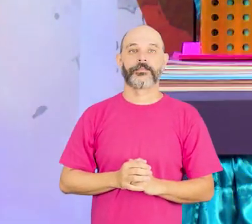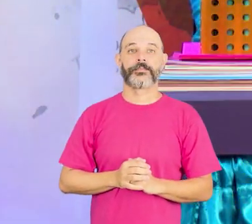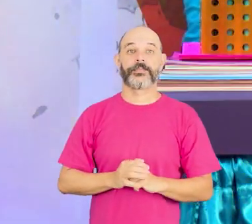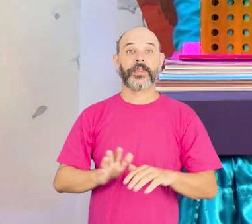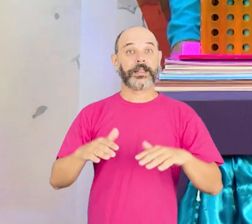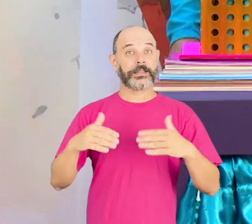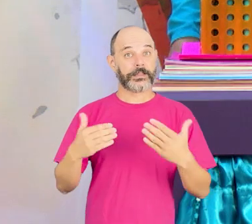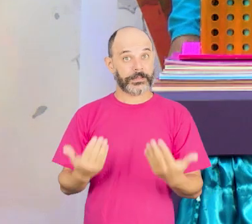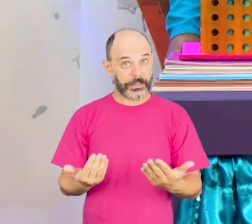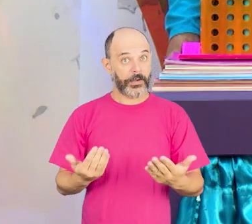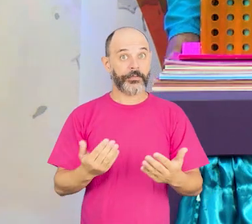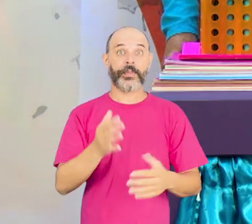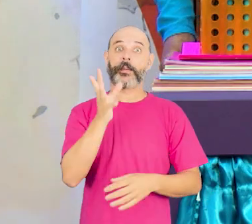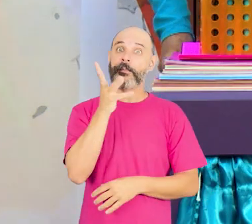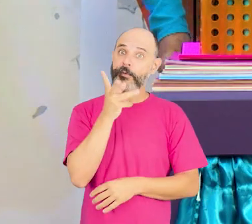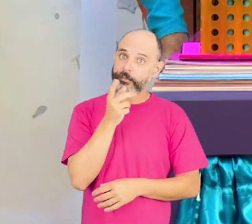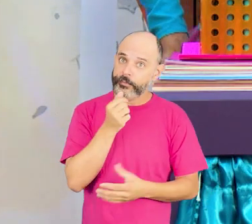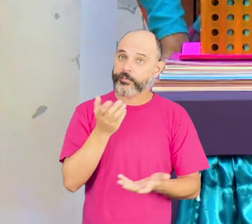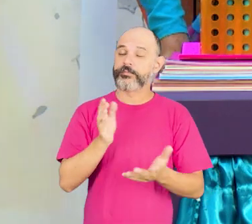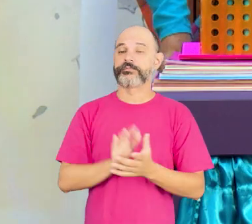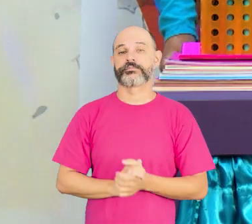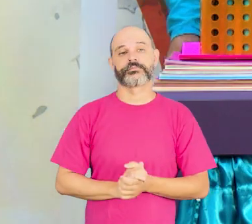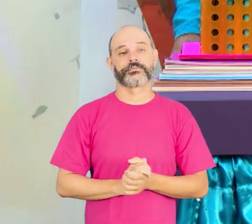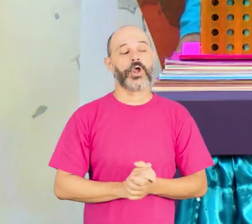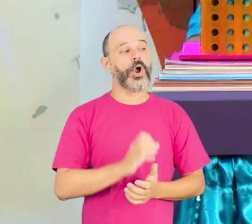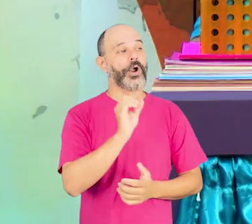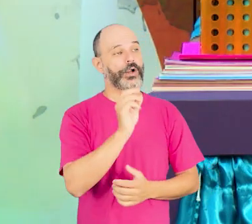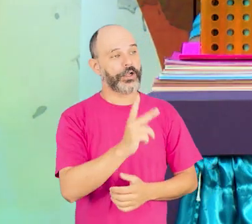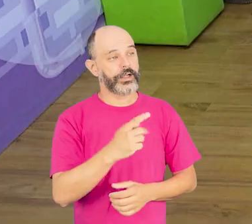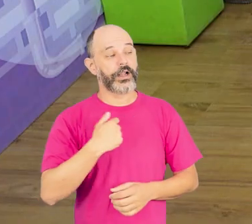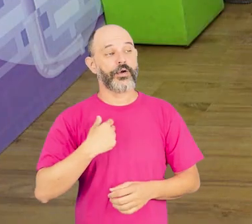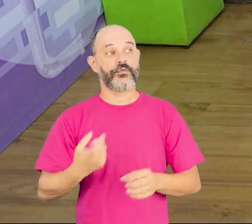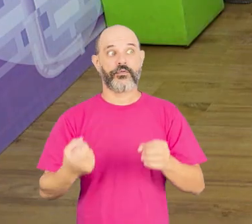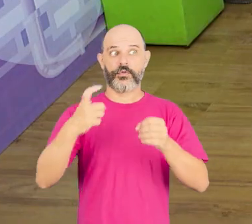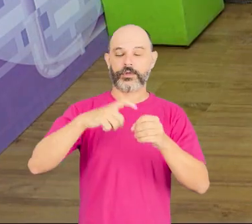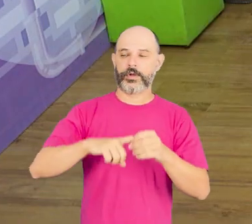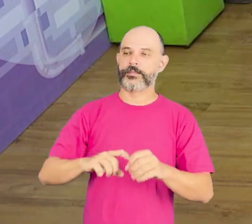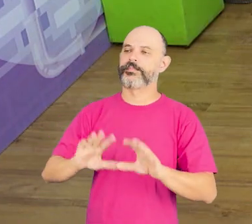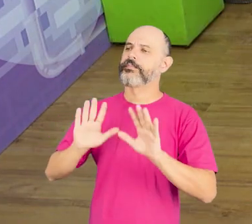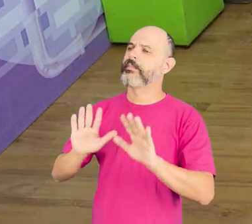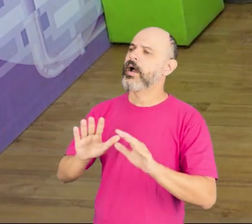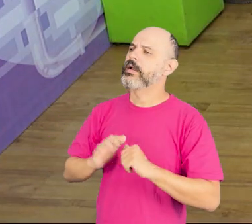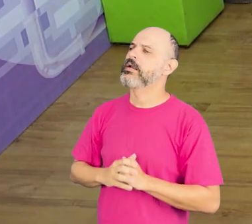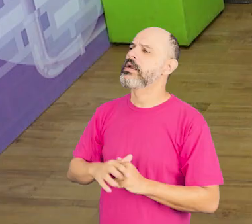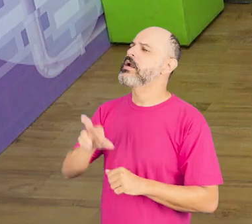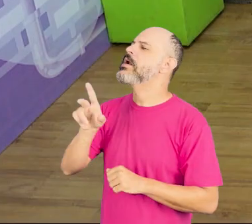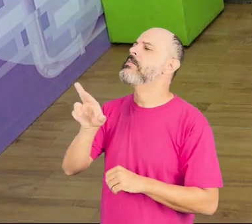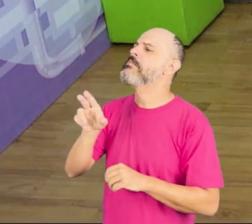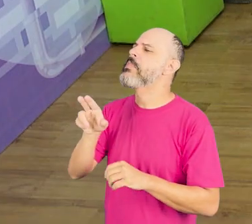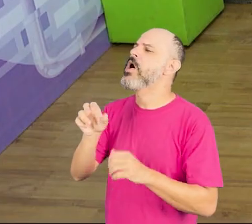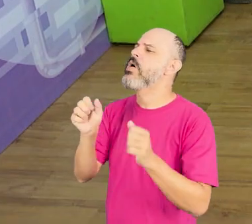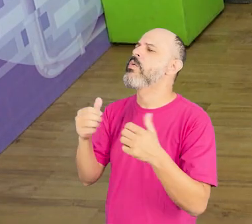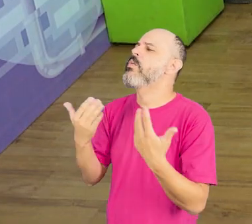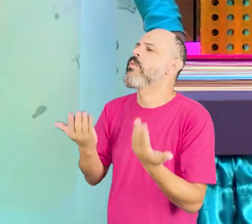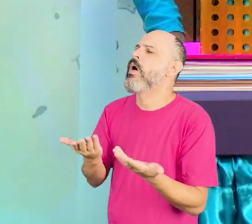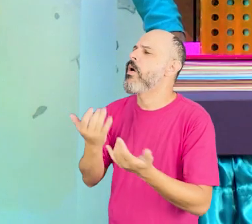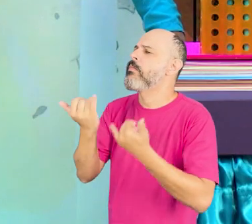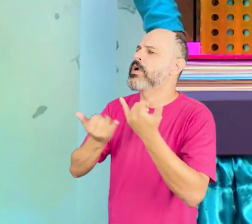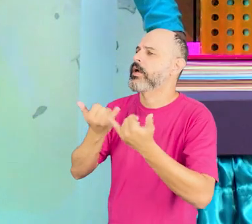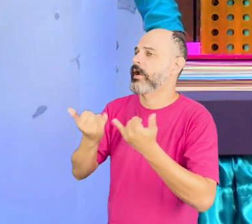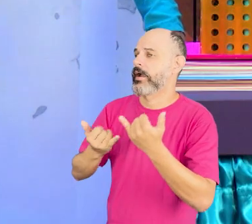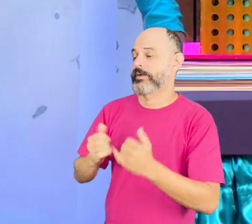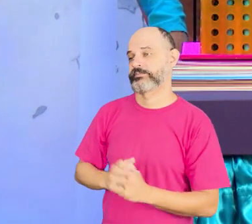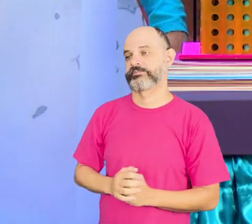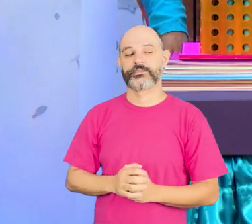Pelo jeito, foi um tempão. Tá bom. Eu vou voltar! Léo, mas com quais irmãos você estava brincando?